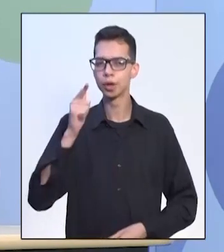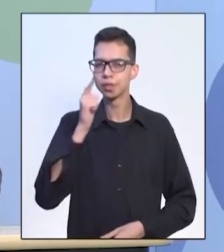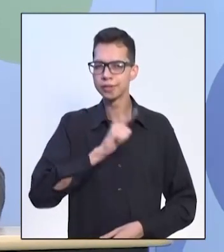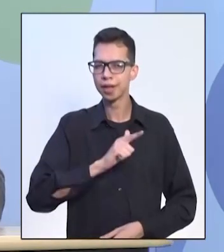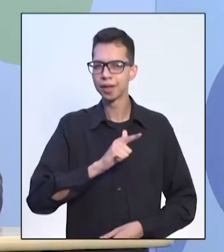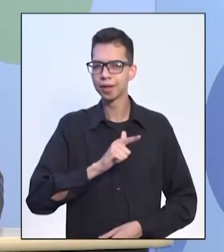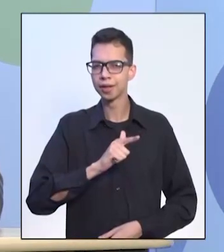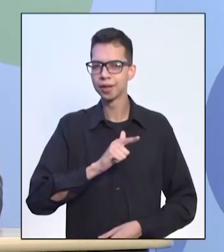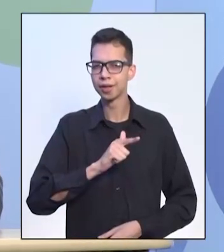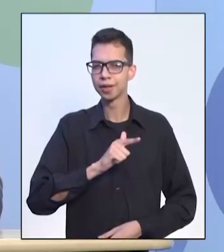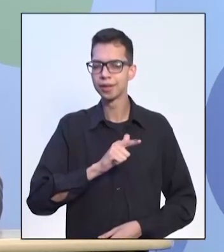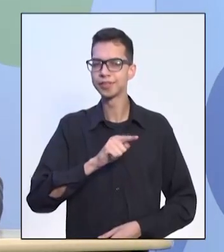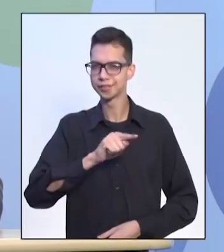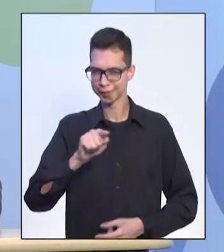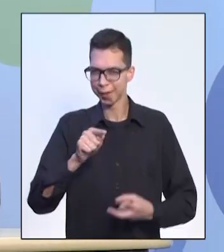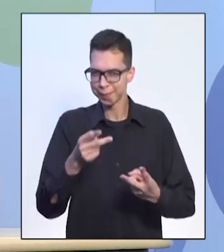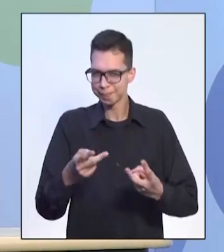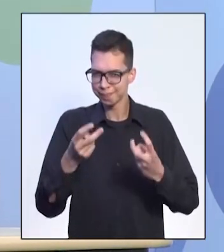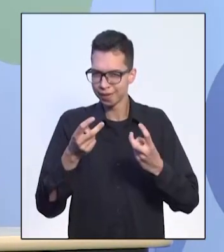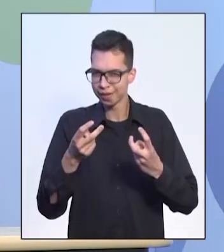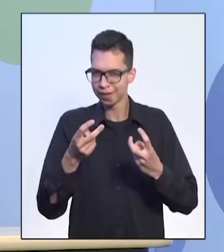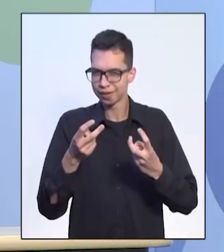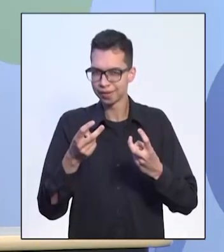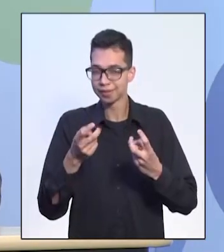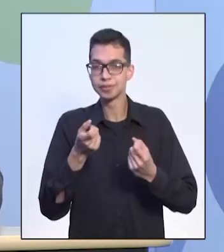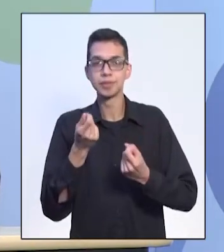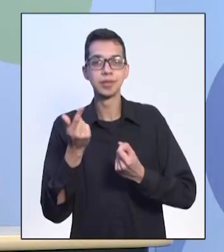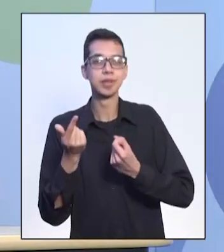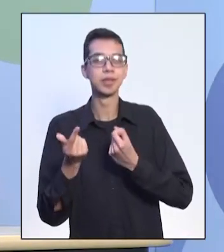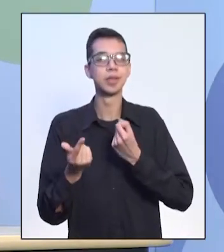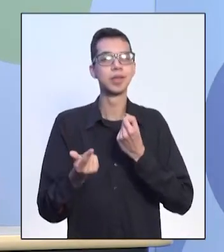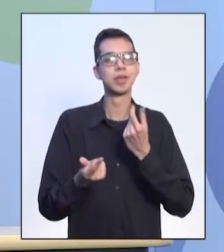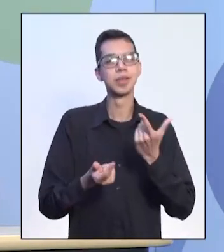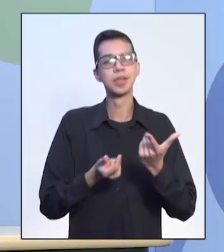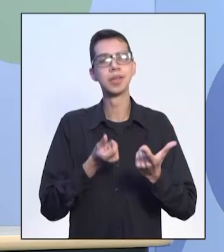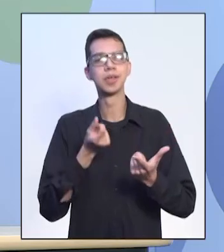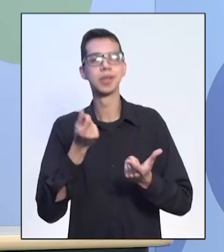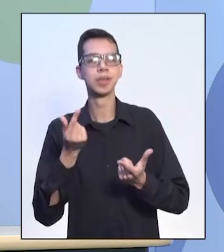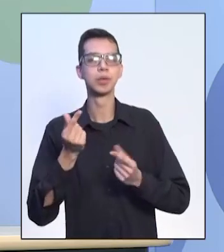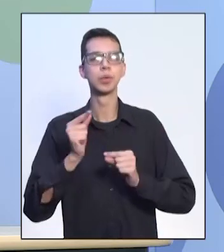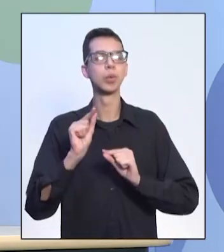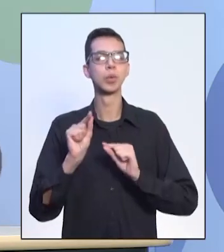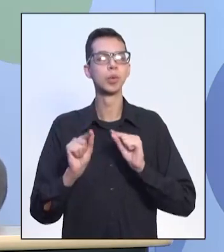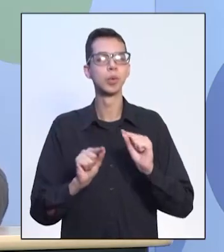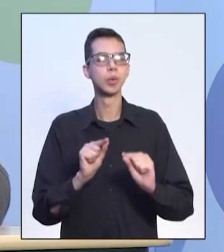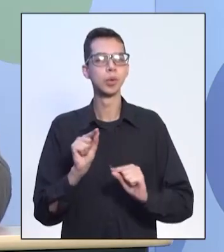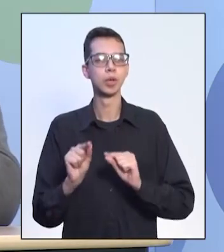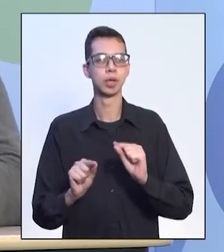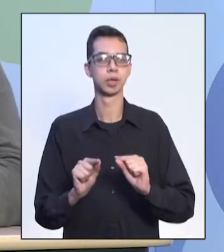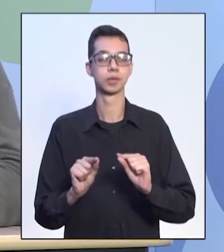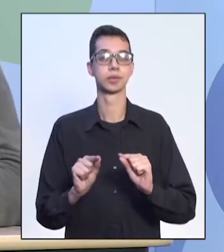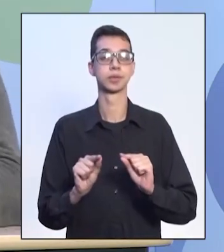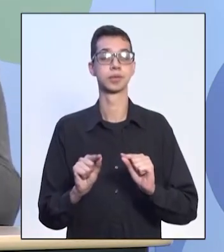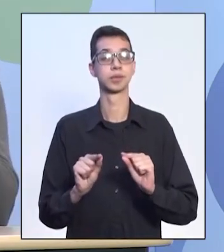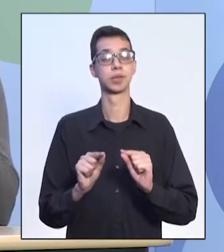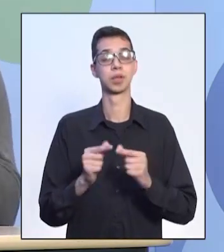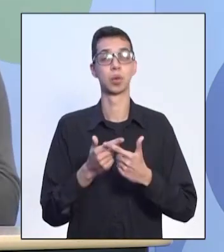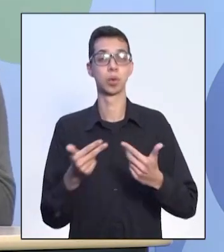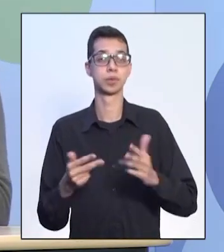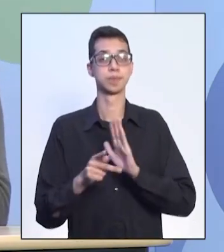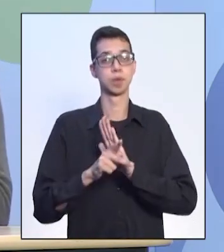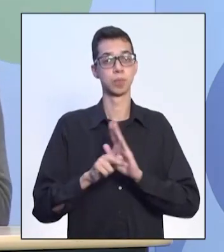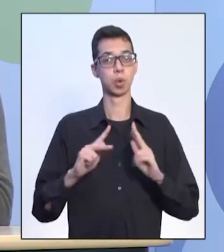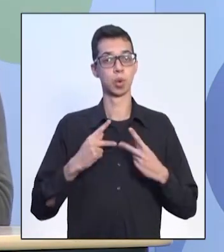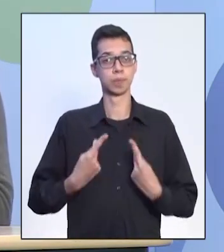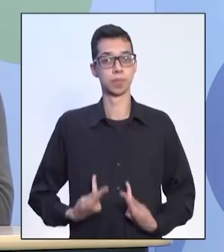perceber em vocês algo que entendem como fazendo parte de uma suposta natureza humana, muitos